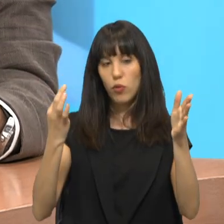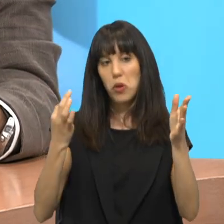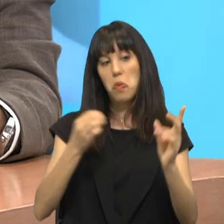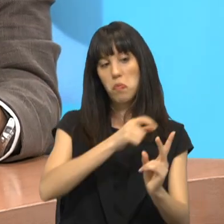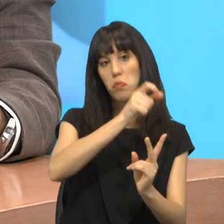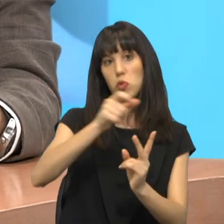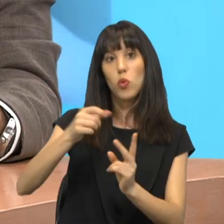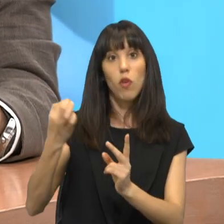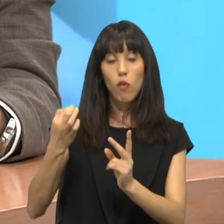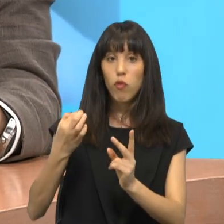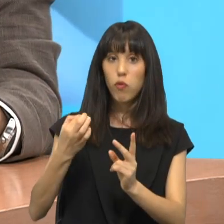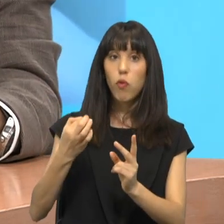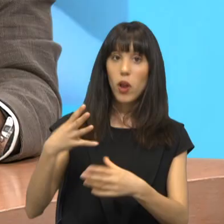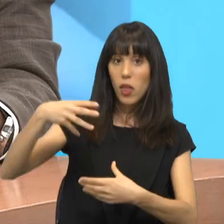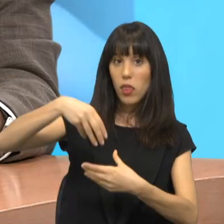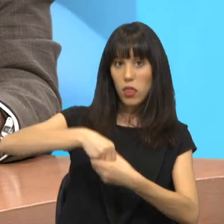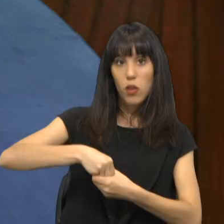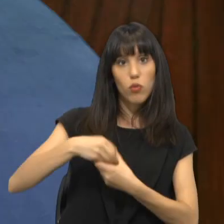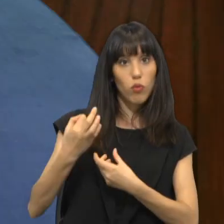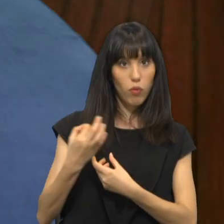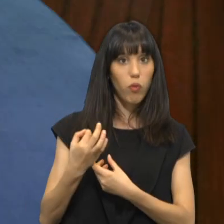foram membros da própria Câmara Corporativa.